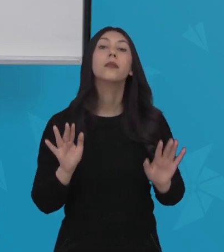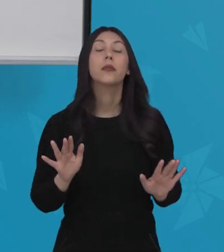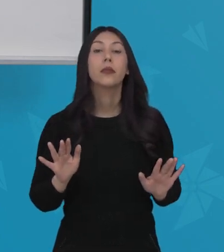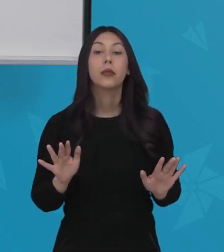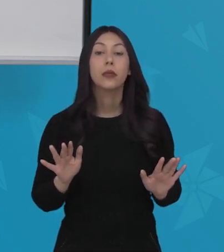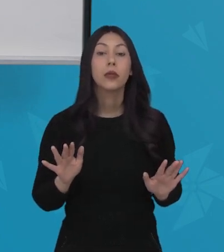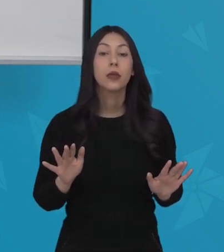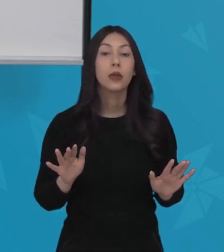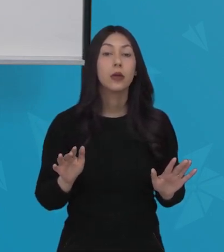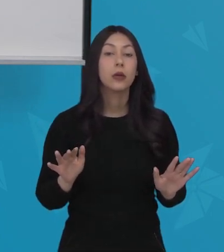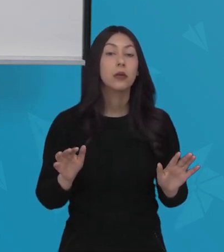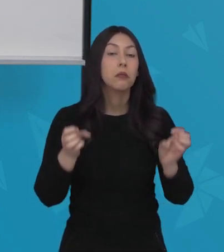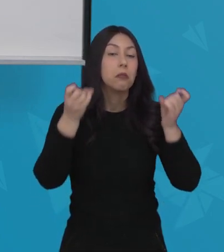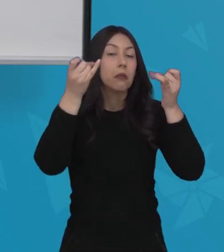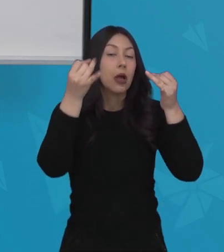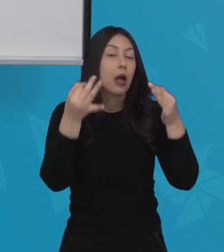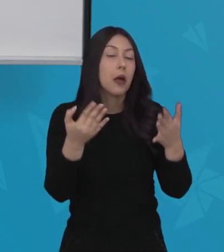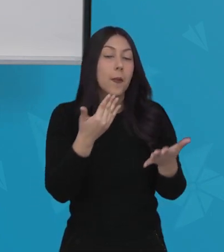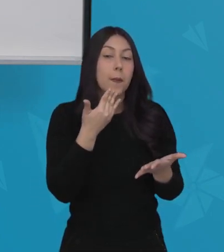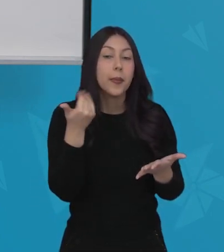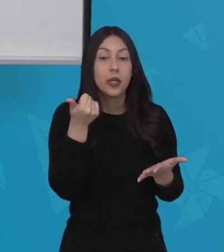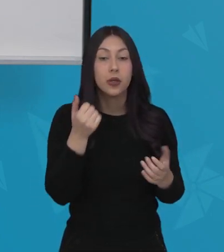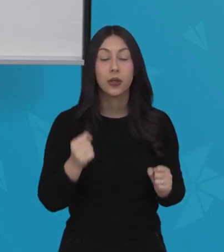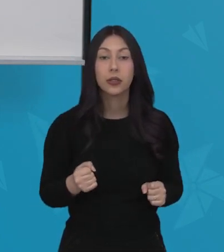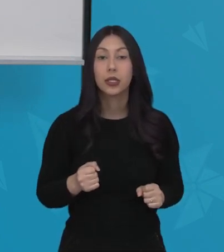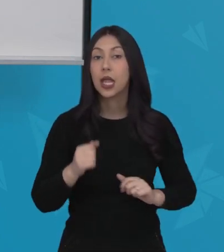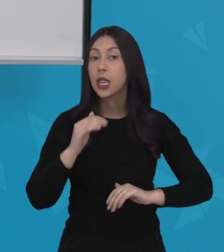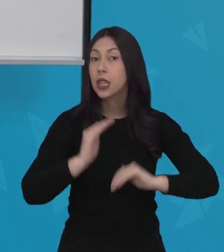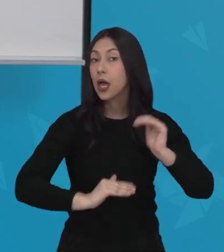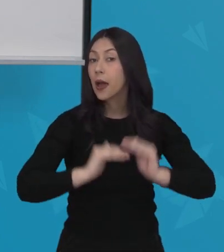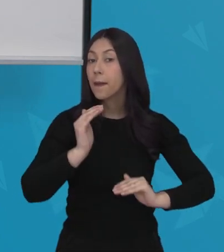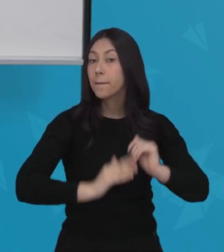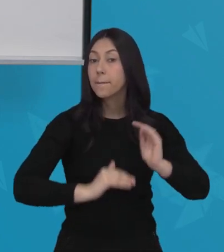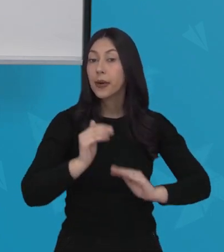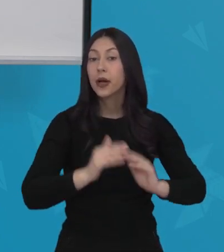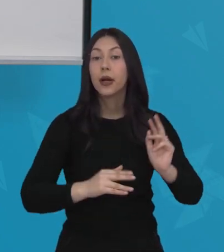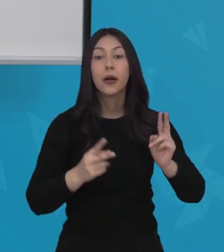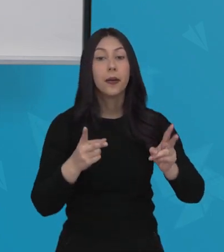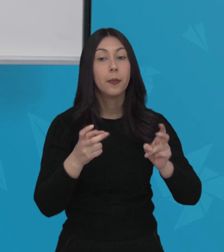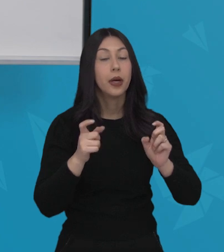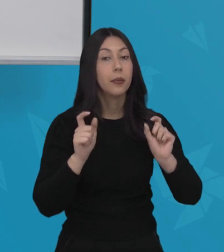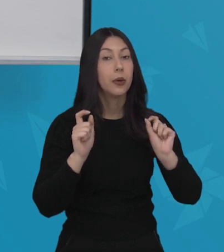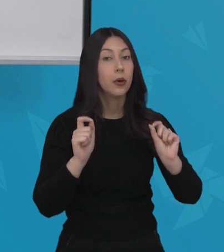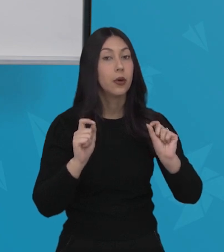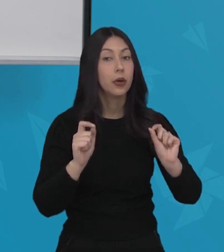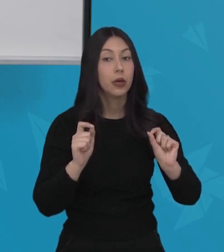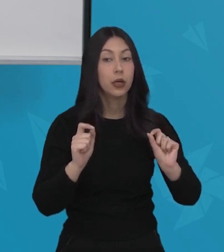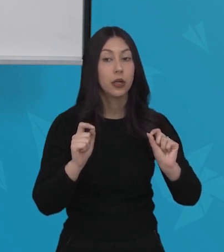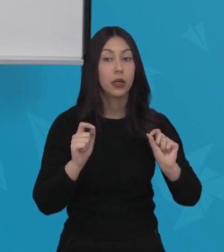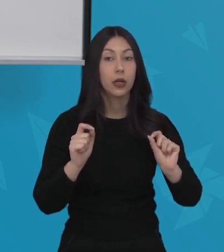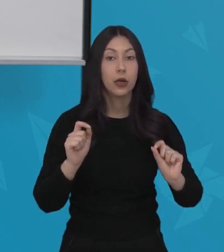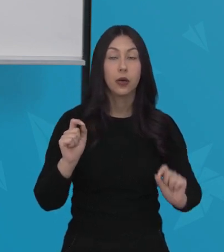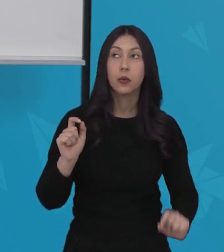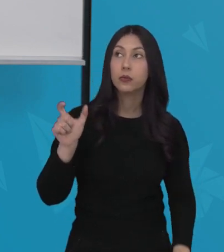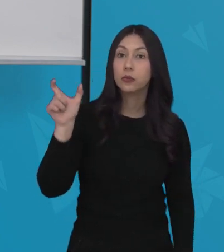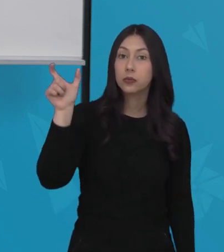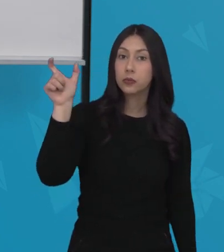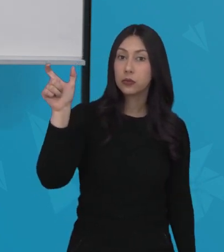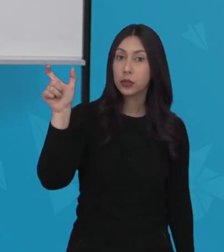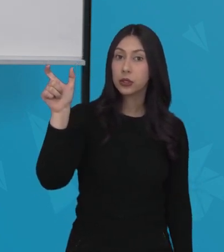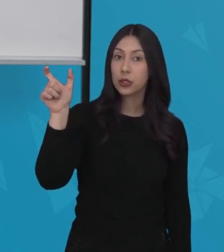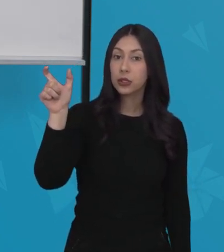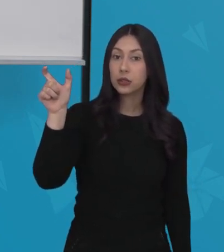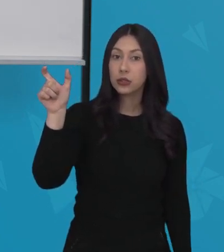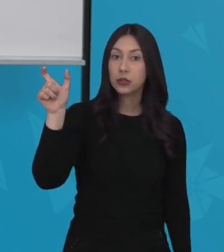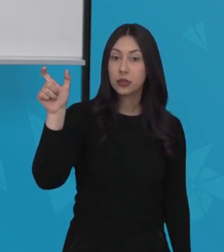Agora, desmistificando essa conta gigantesca. Na prática, o que a gente tem? Quando a gente tem uma potência aqui, uma potência